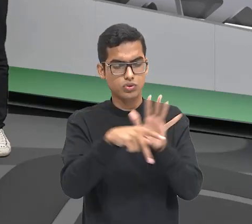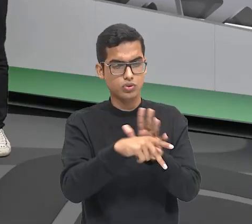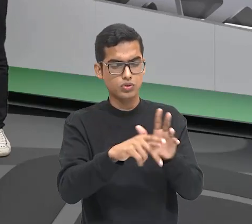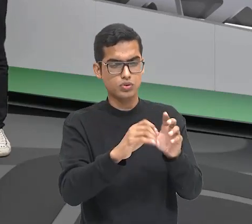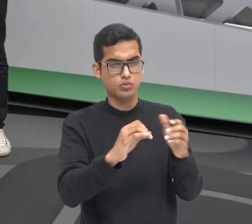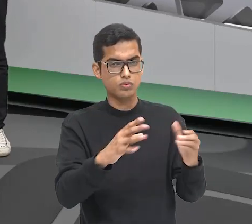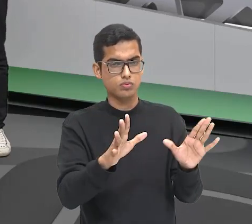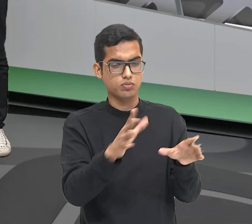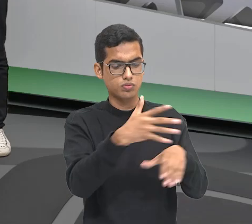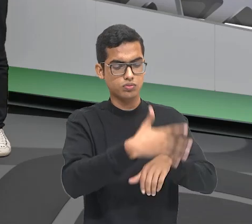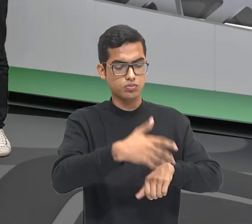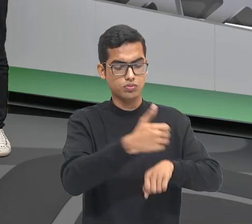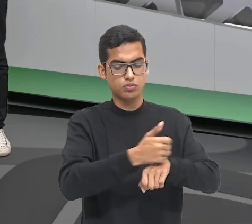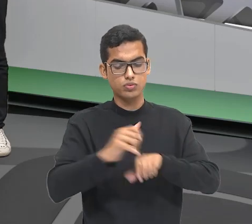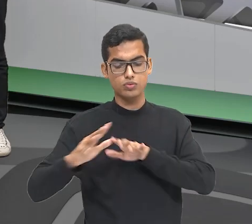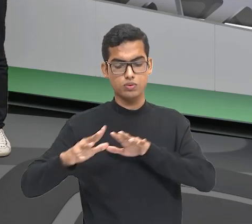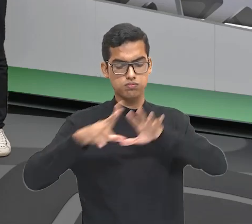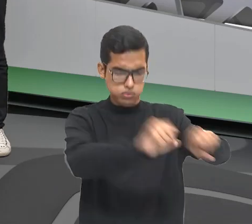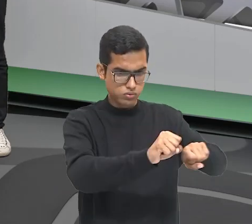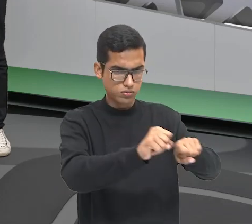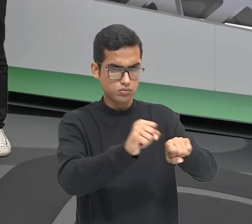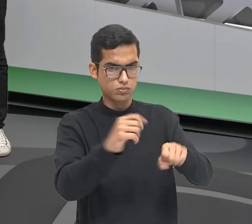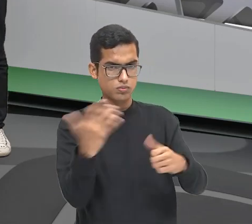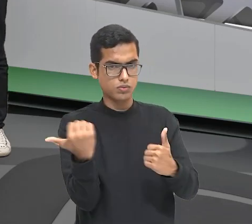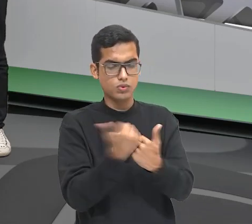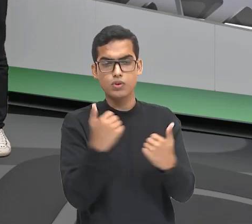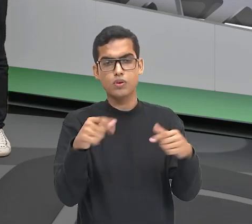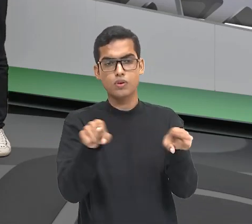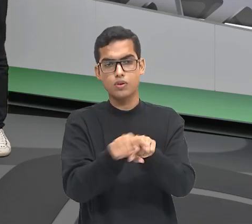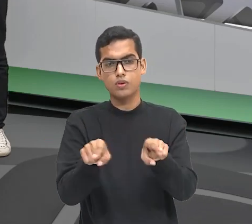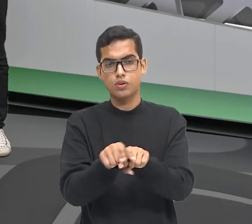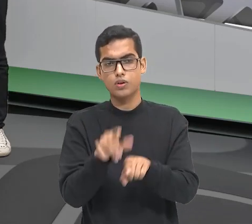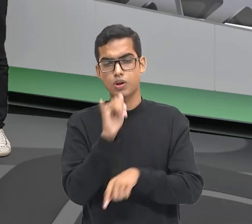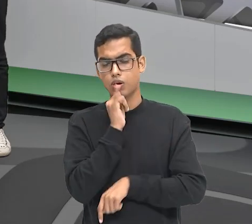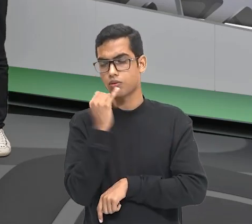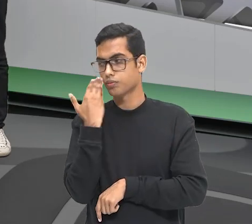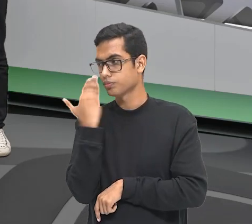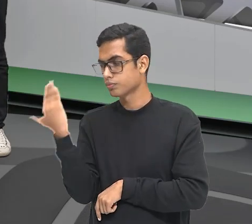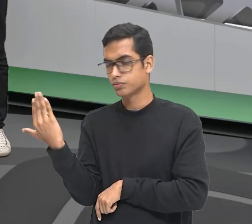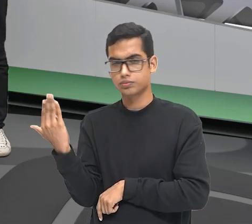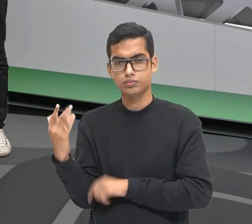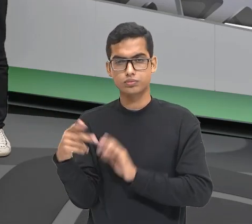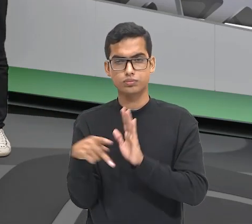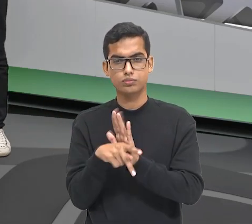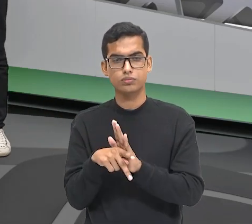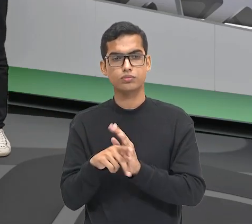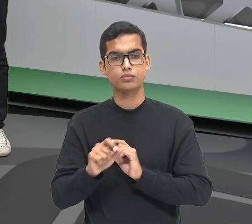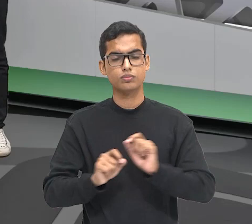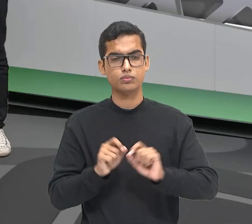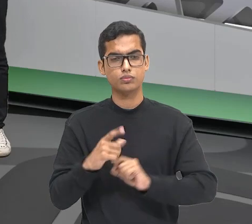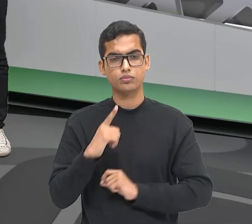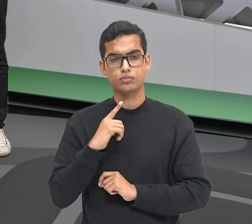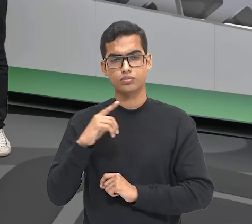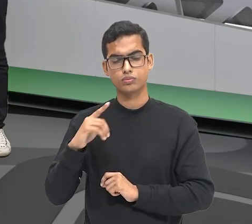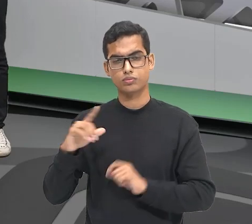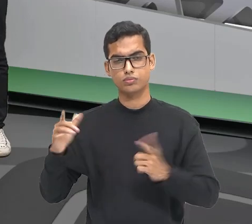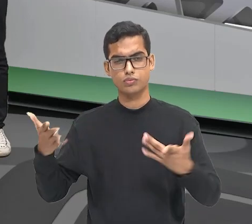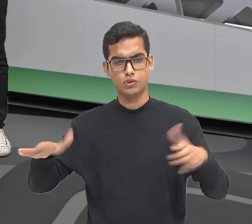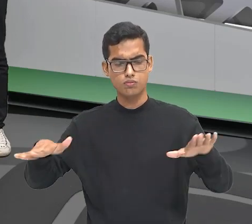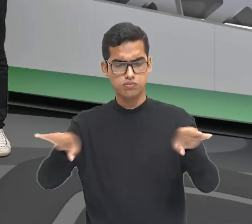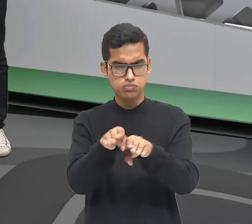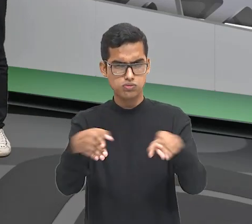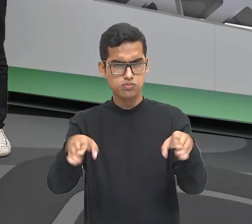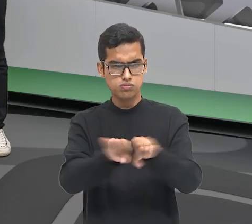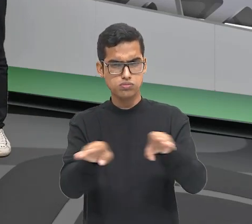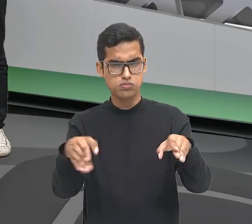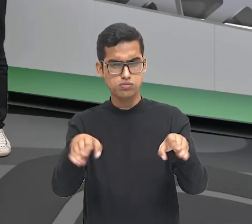do movimento das placas tectônicas, né? Aqui a gente tem uma placa que está se movimentando ali, ela está encostando na outra, certo? E